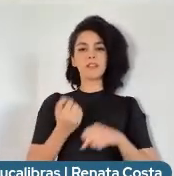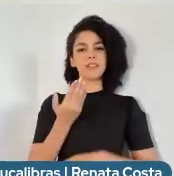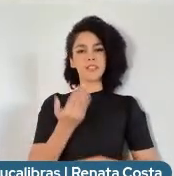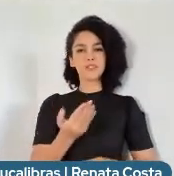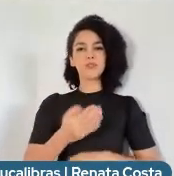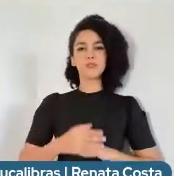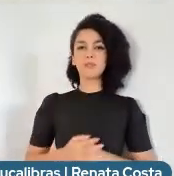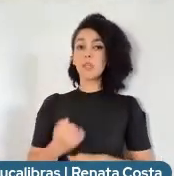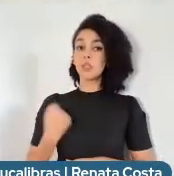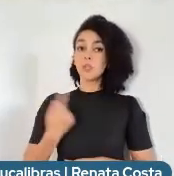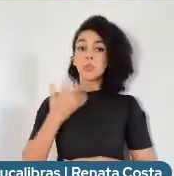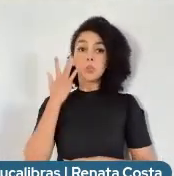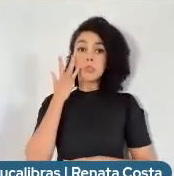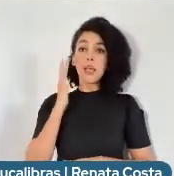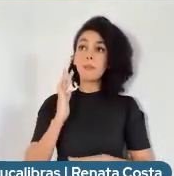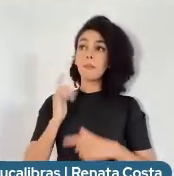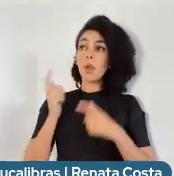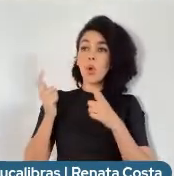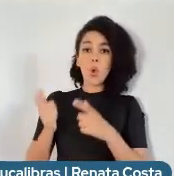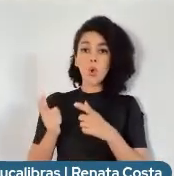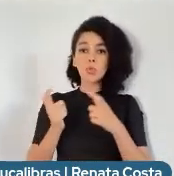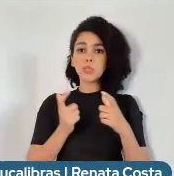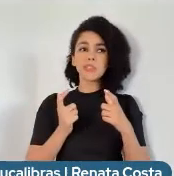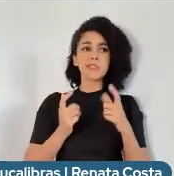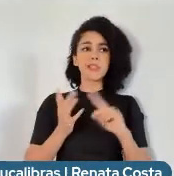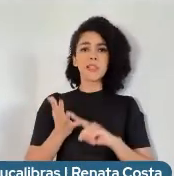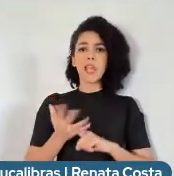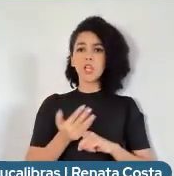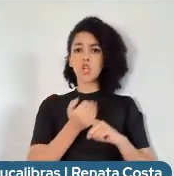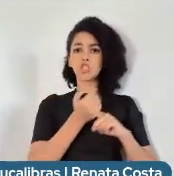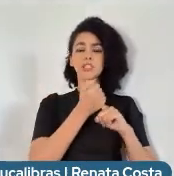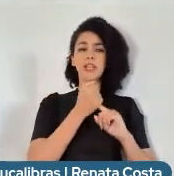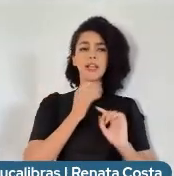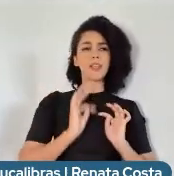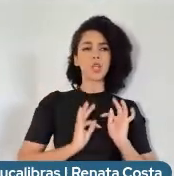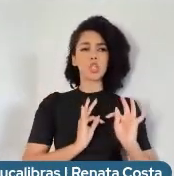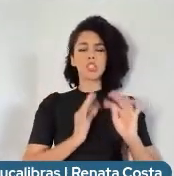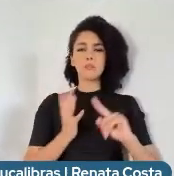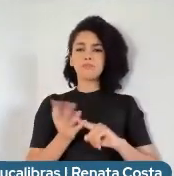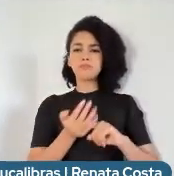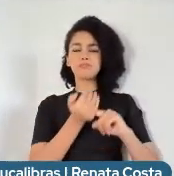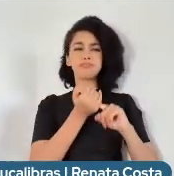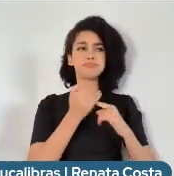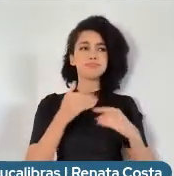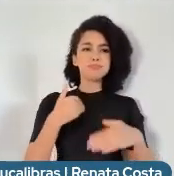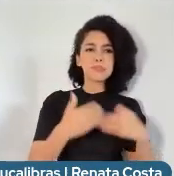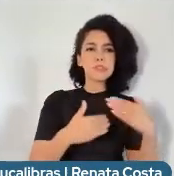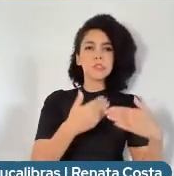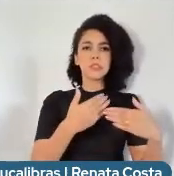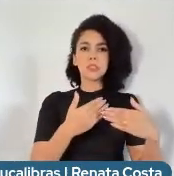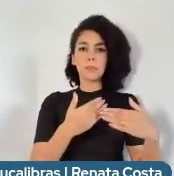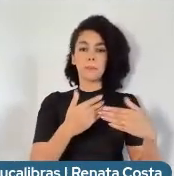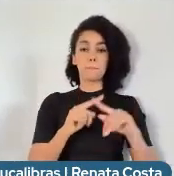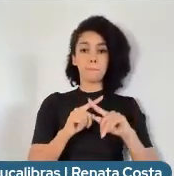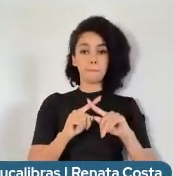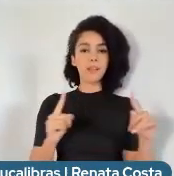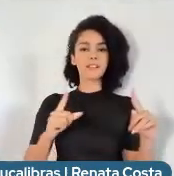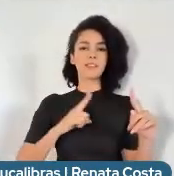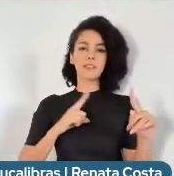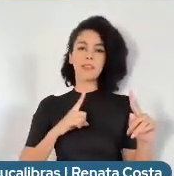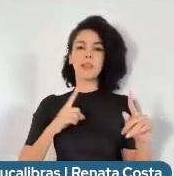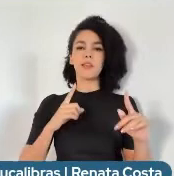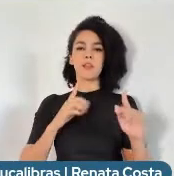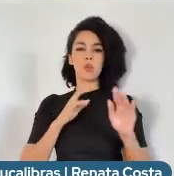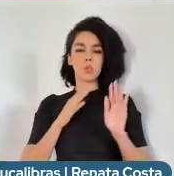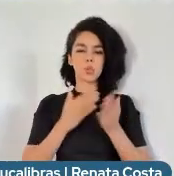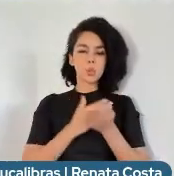não sabe para onde essa tecnologia irá caminhar, mas trazer esses princípios,